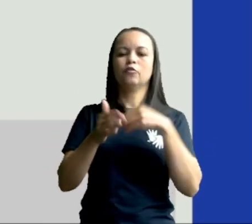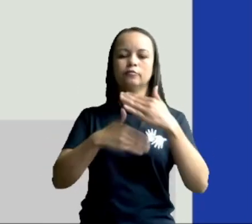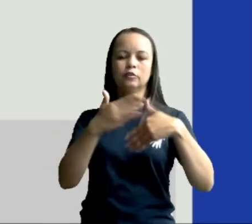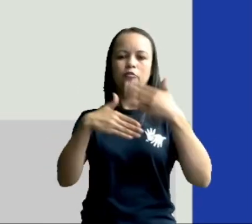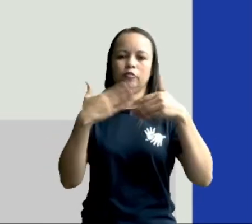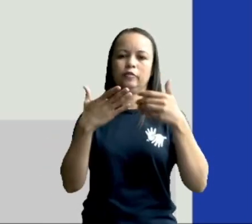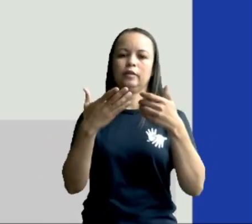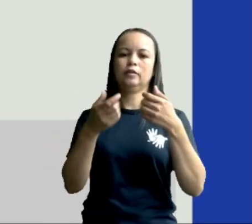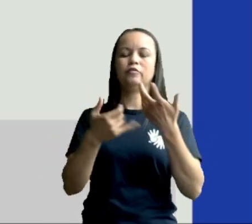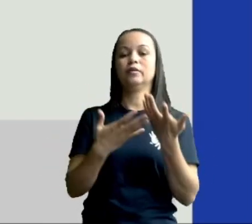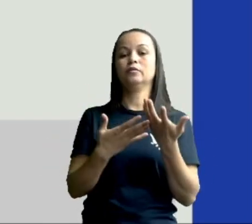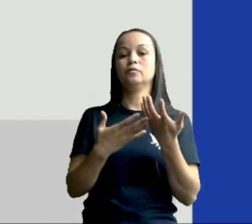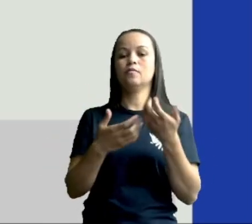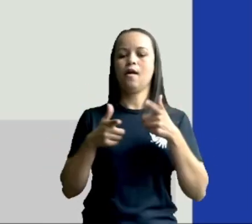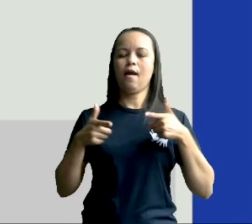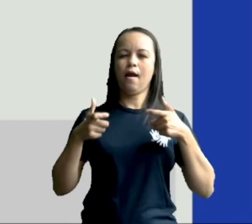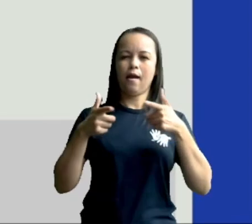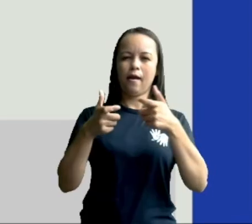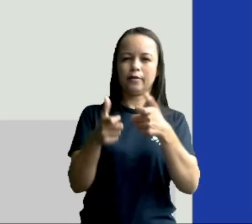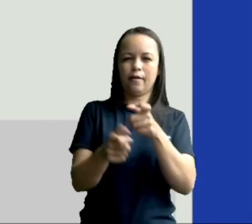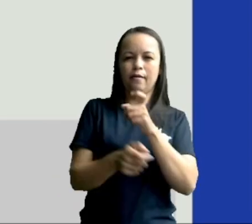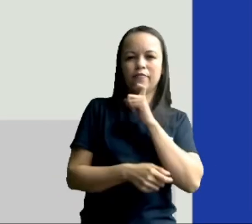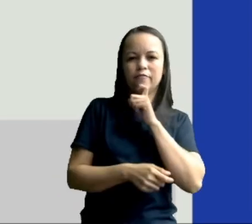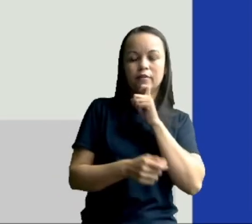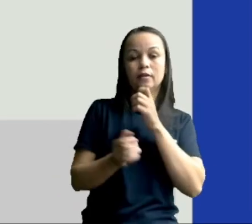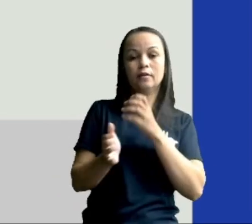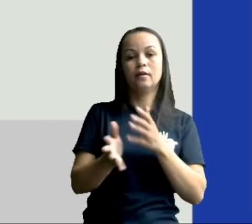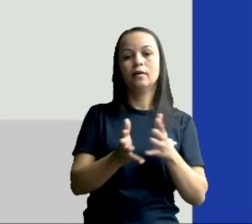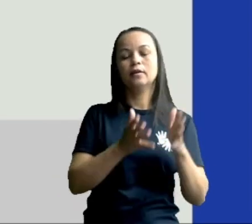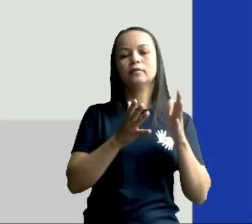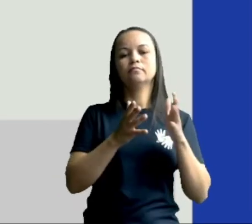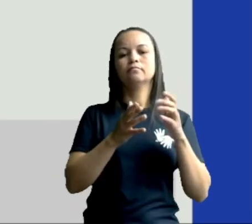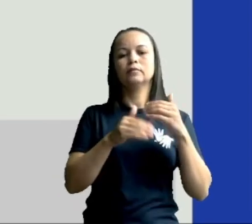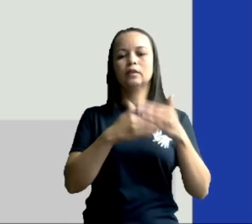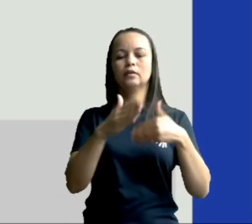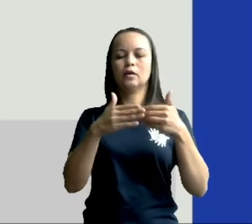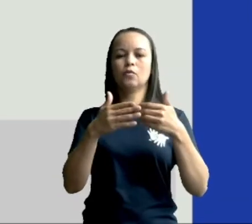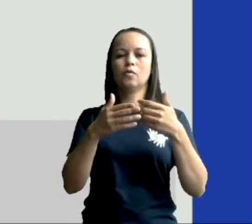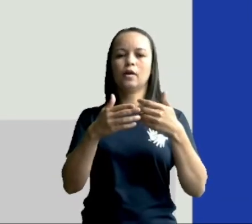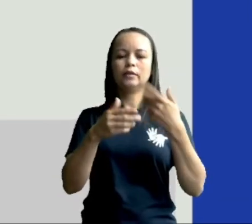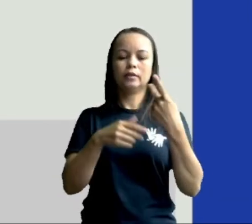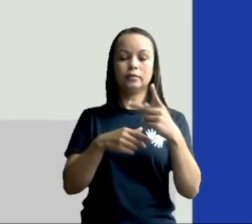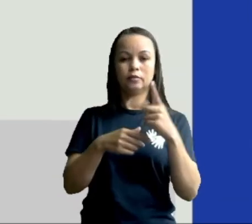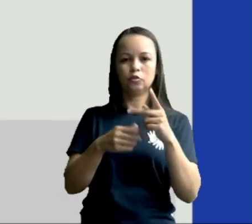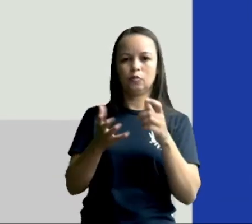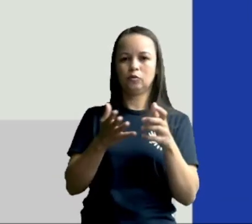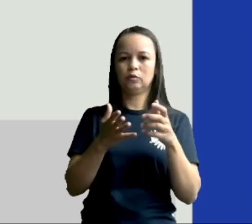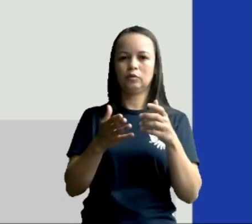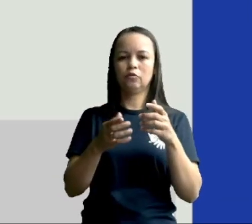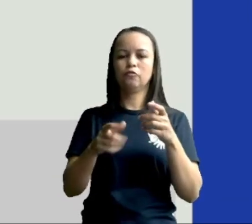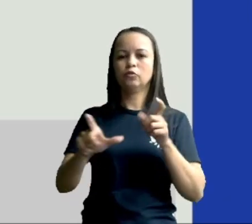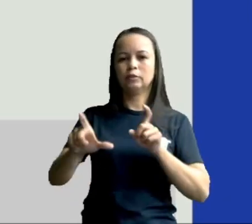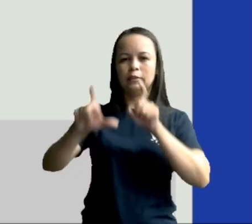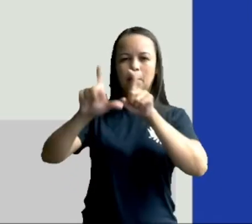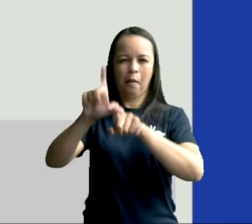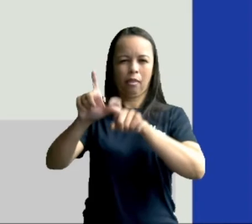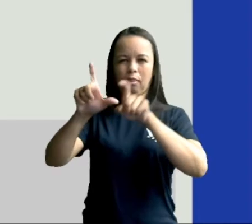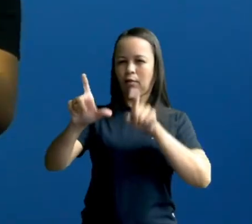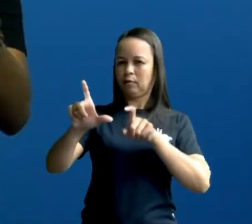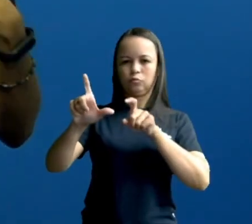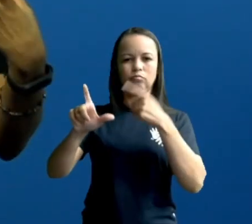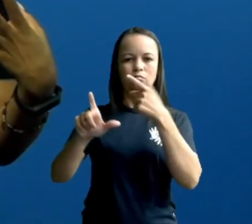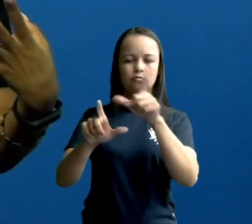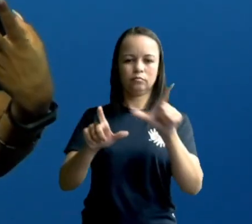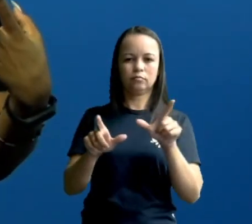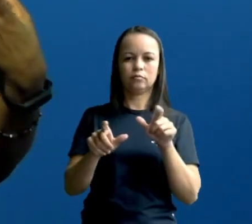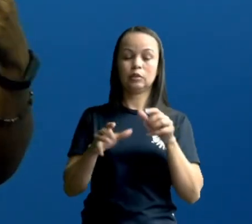Fria, que era pretendida uma rede em que seus pontos não fossem dependentes uns dos outros. Então,